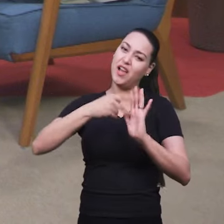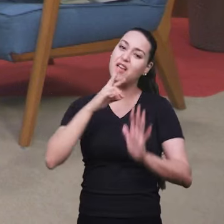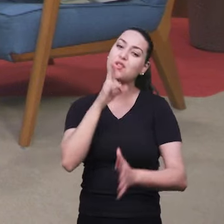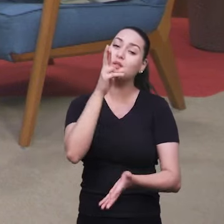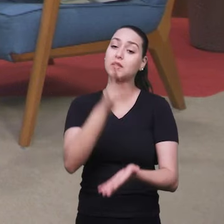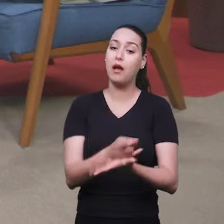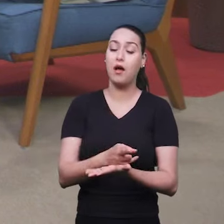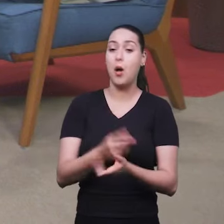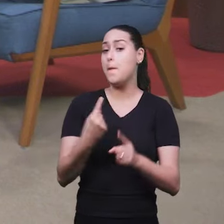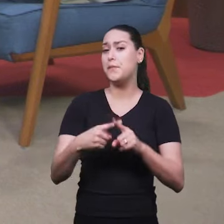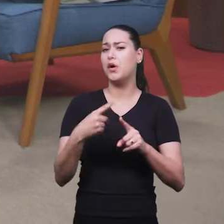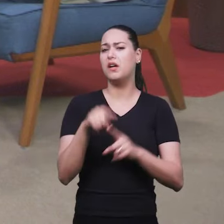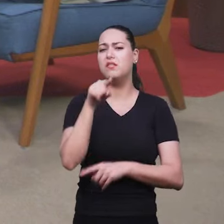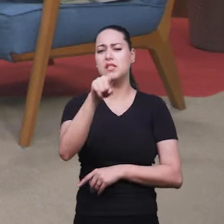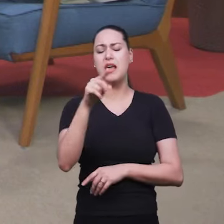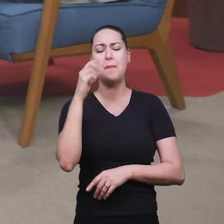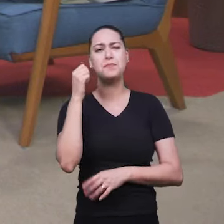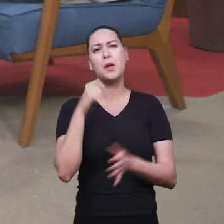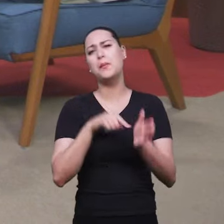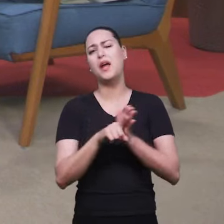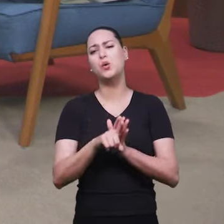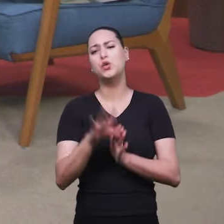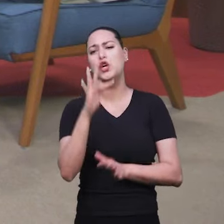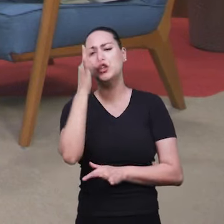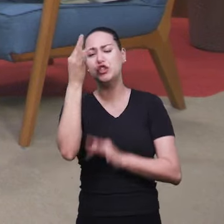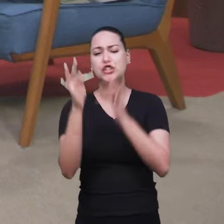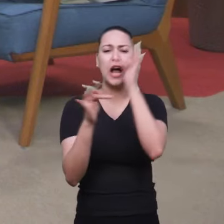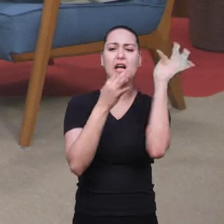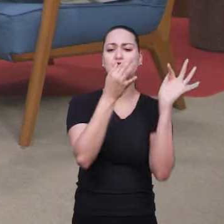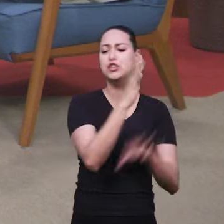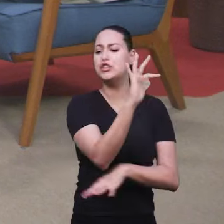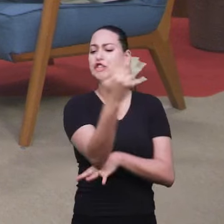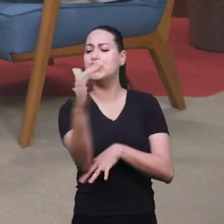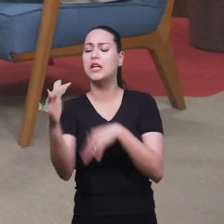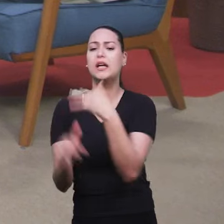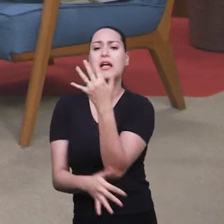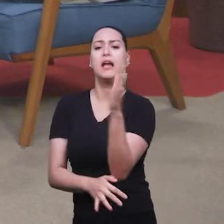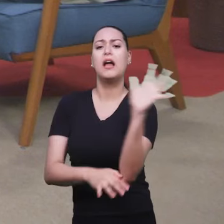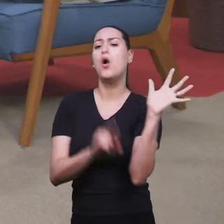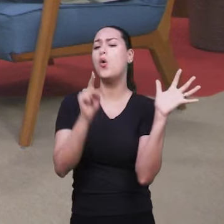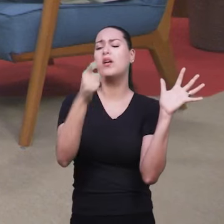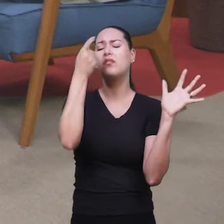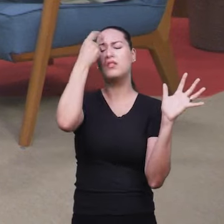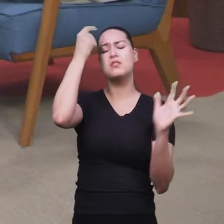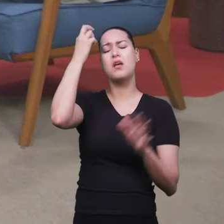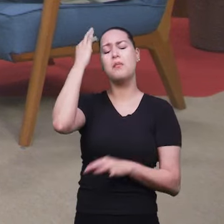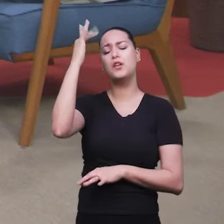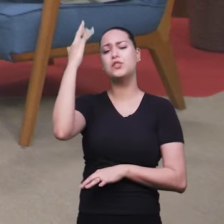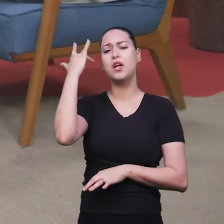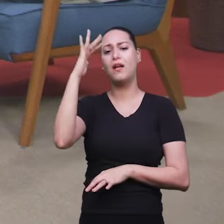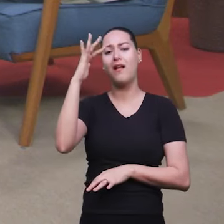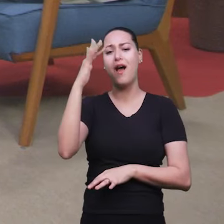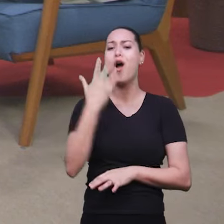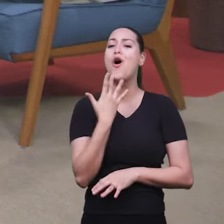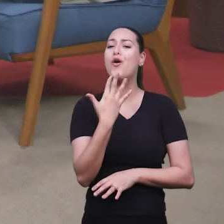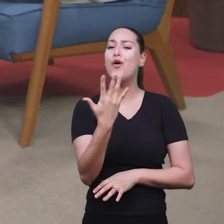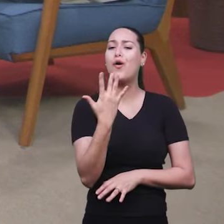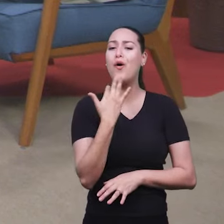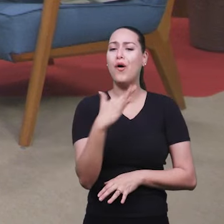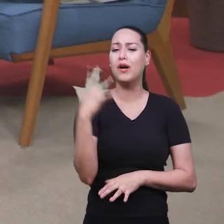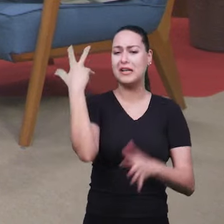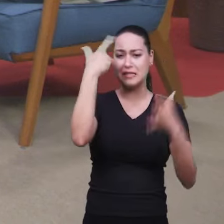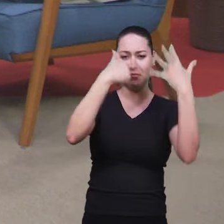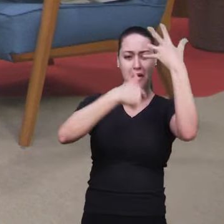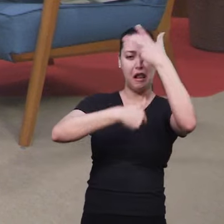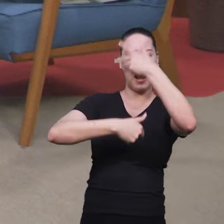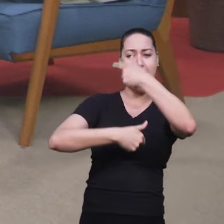o que logo vem à sua mente? Flores. Flores, beleza, cores, formosura.